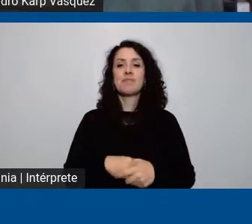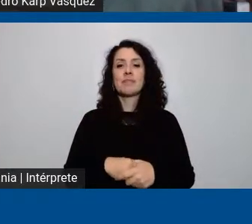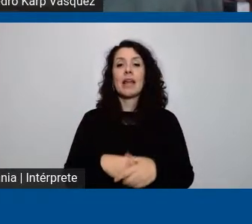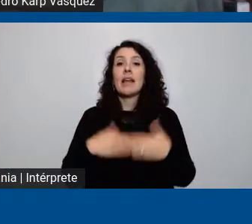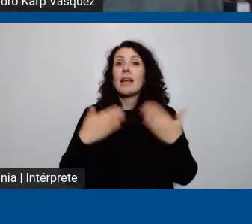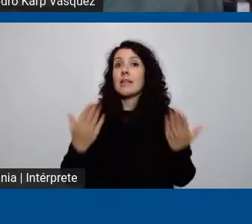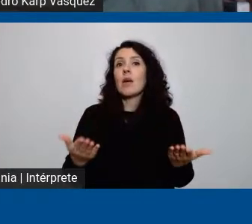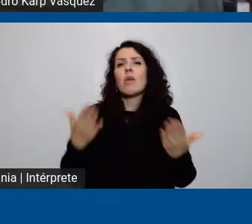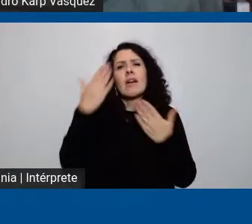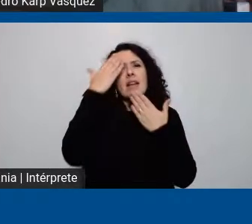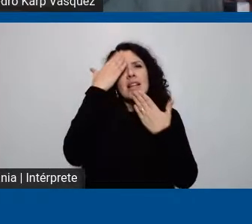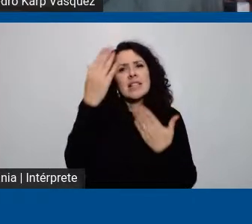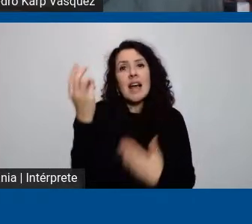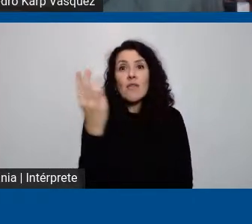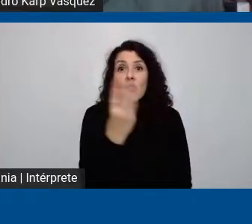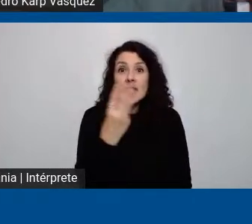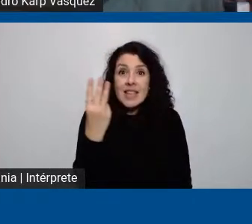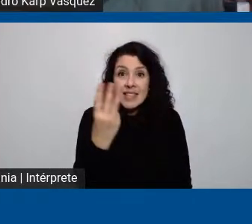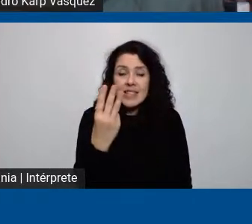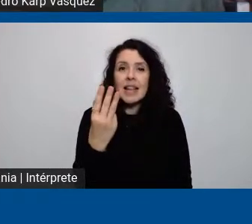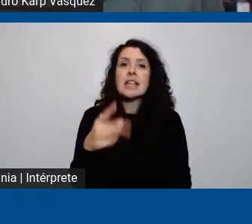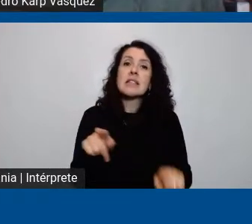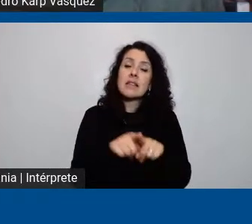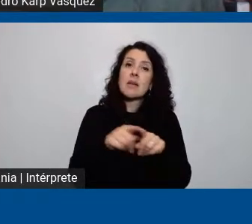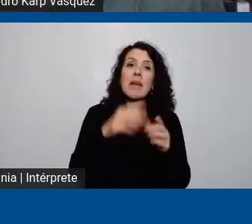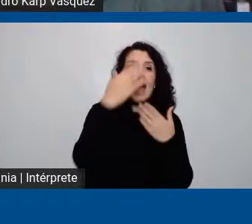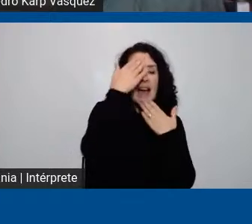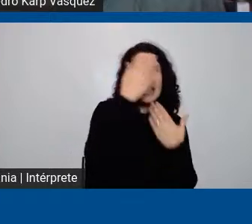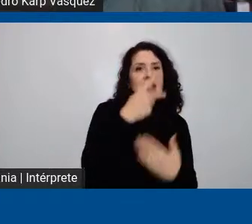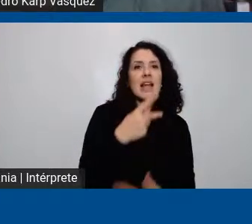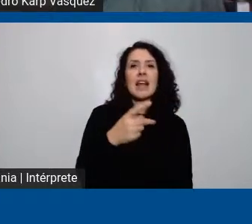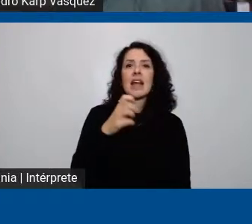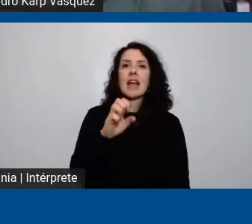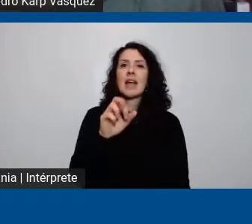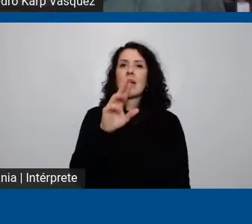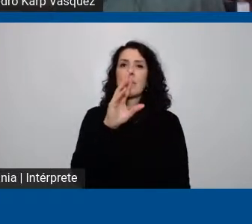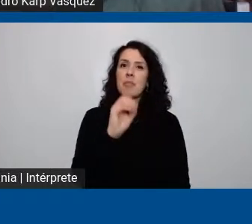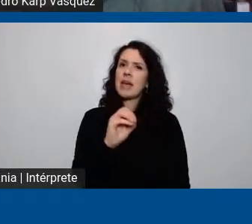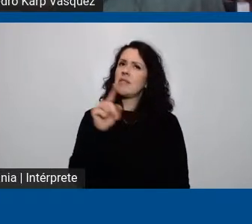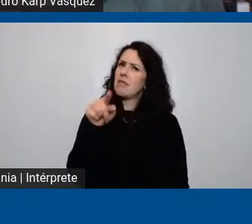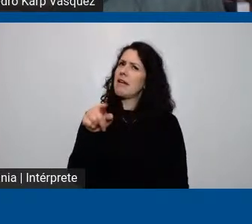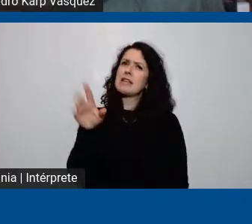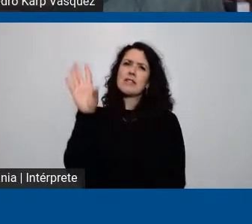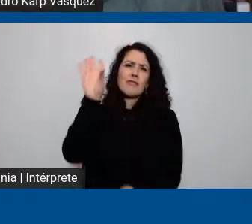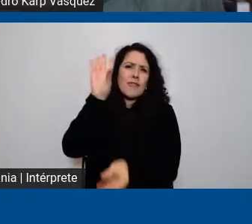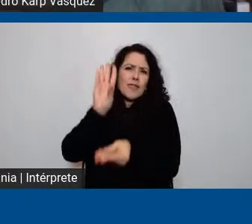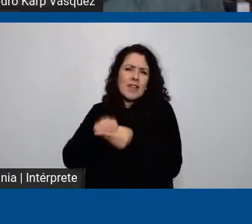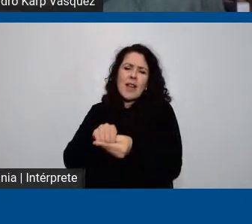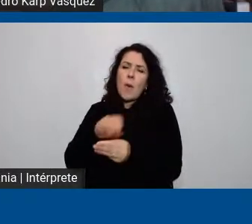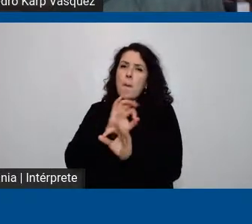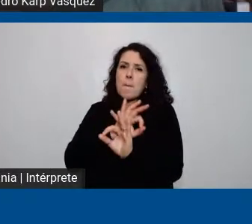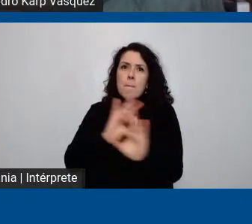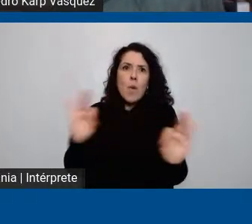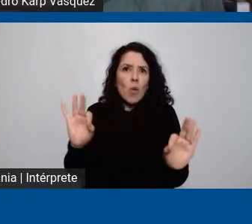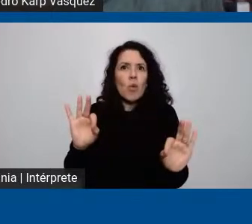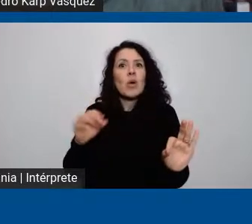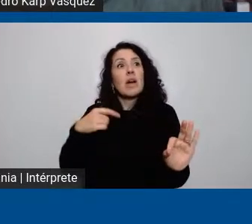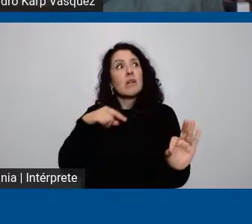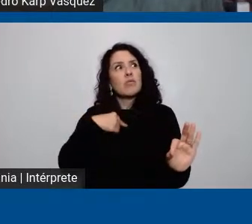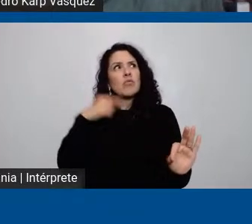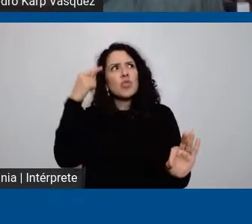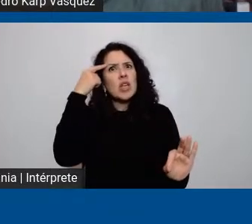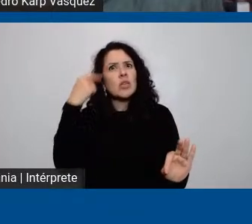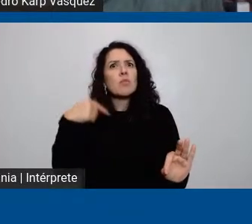agradecer a vocês três, agradecer ao Pedro por esse final, que eu acho que foi muito bom, porque é uma maneira também da gente pensar